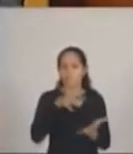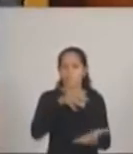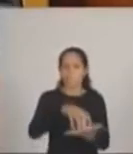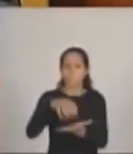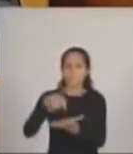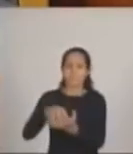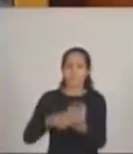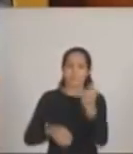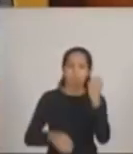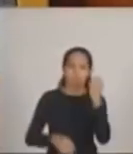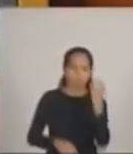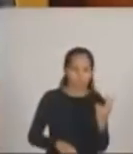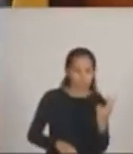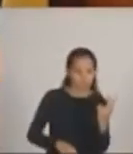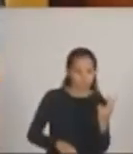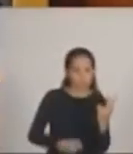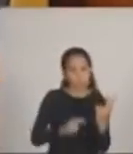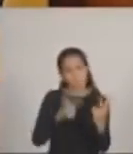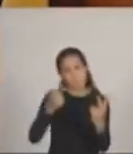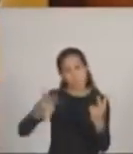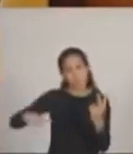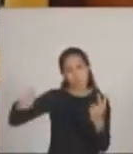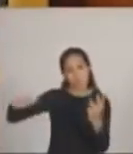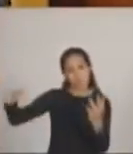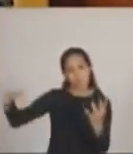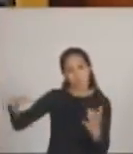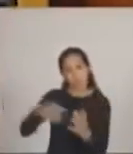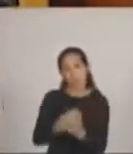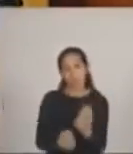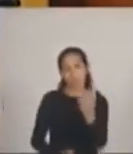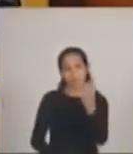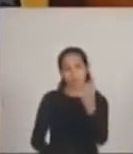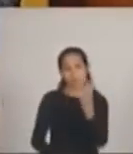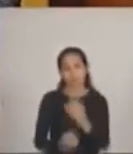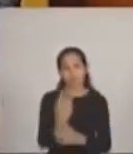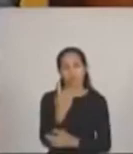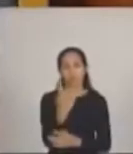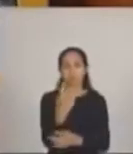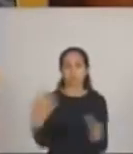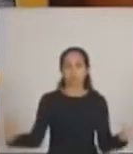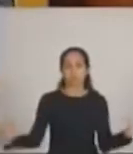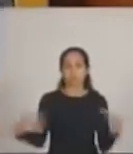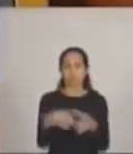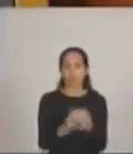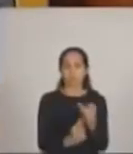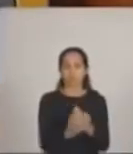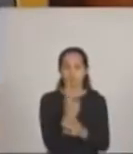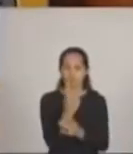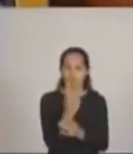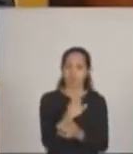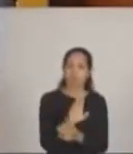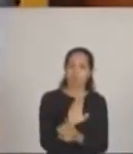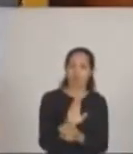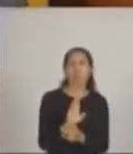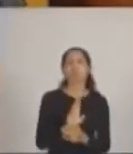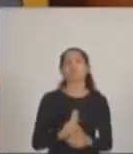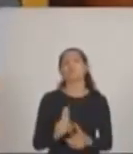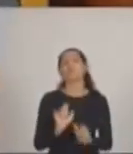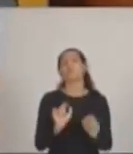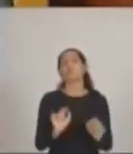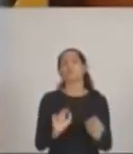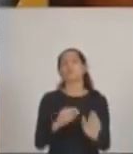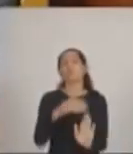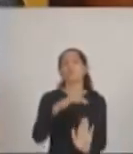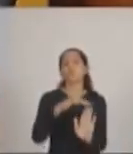para que constituam uma comarca integrada. Mas diz também, utilizando-se dos seguintes